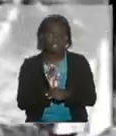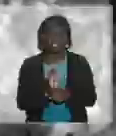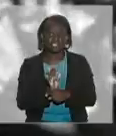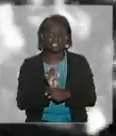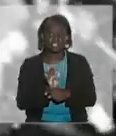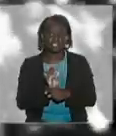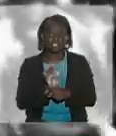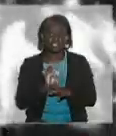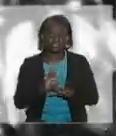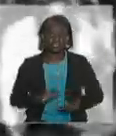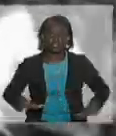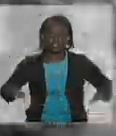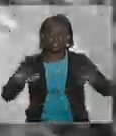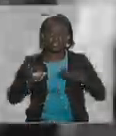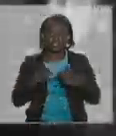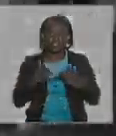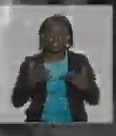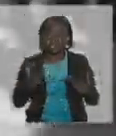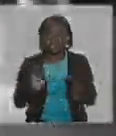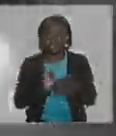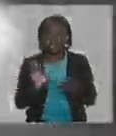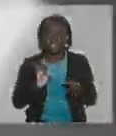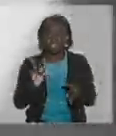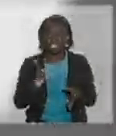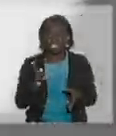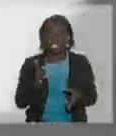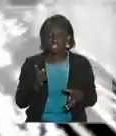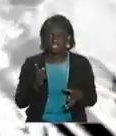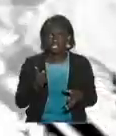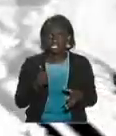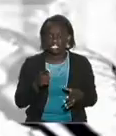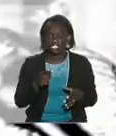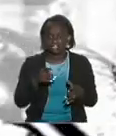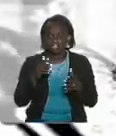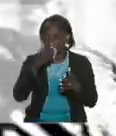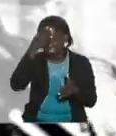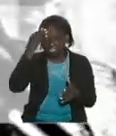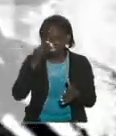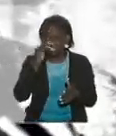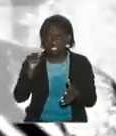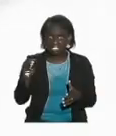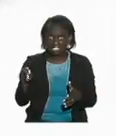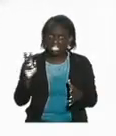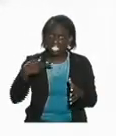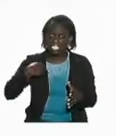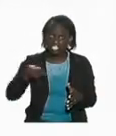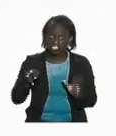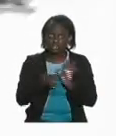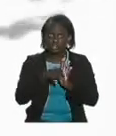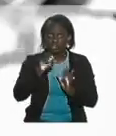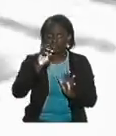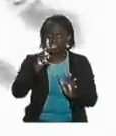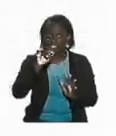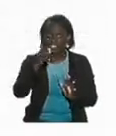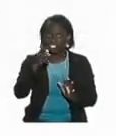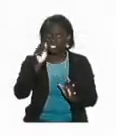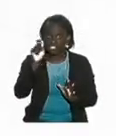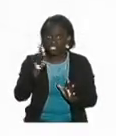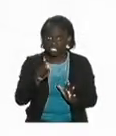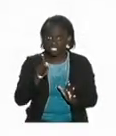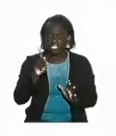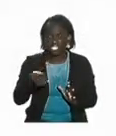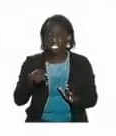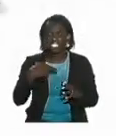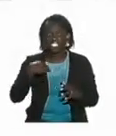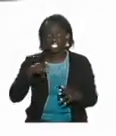defender toda essa coisa, não deixarmos isso ir para a lama. A religião dos orixás